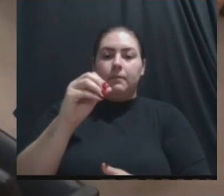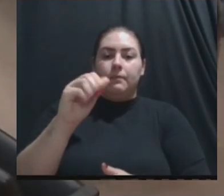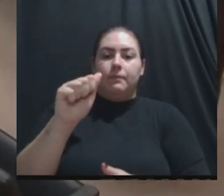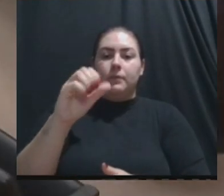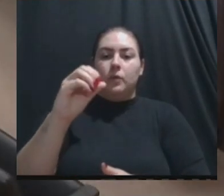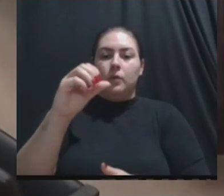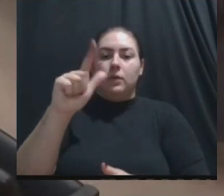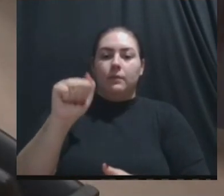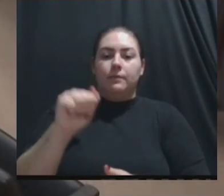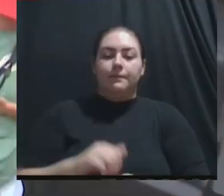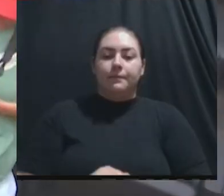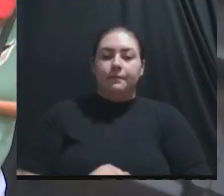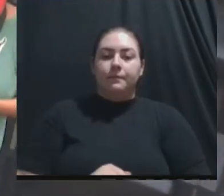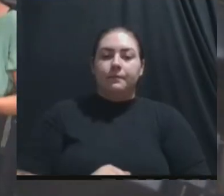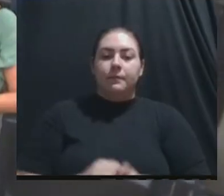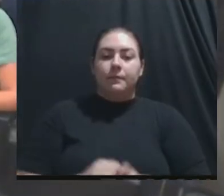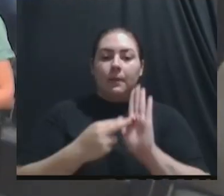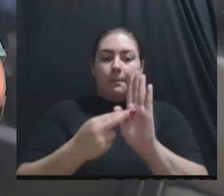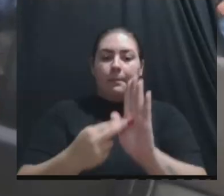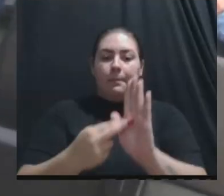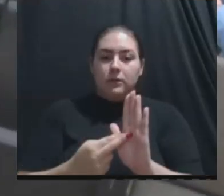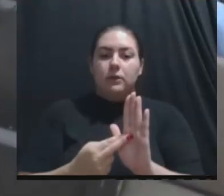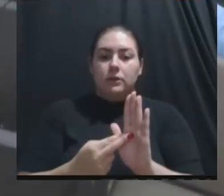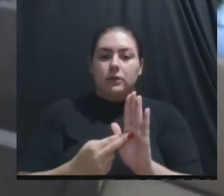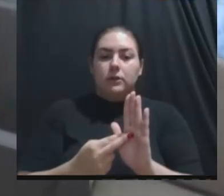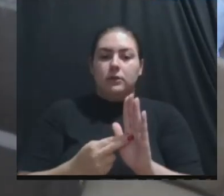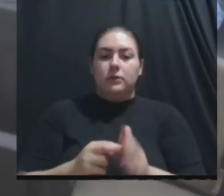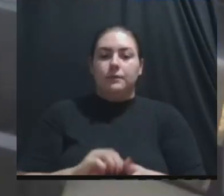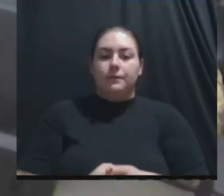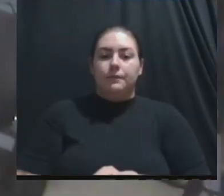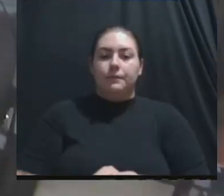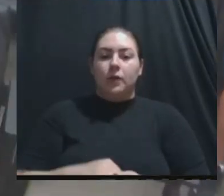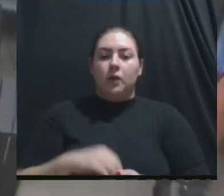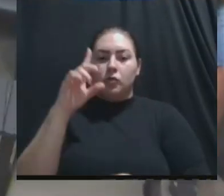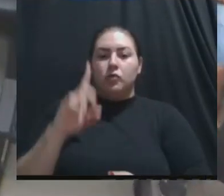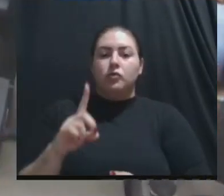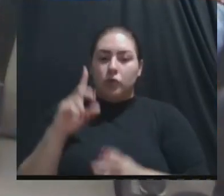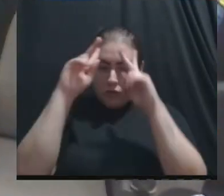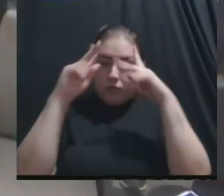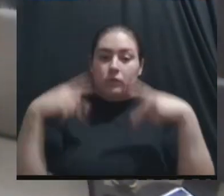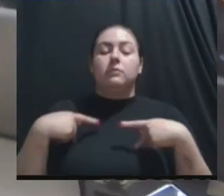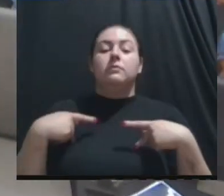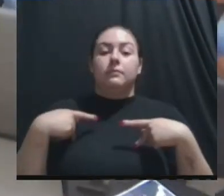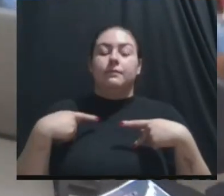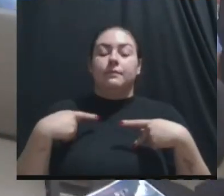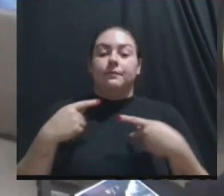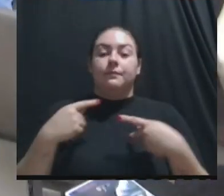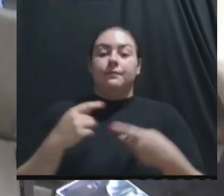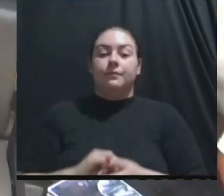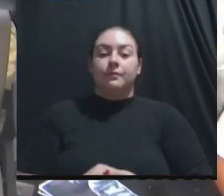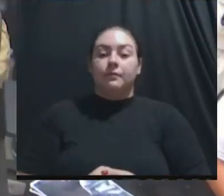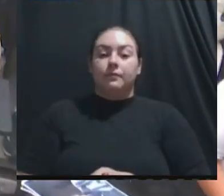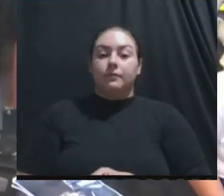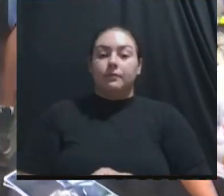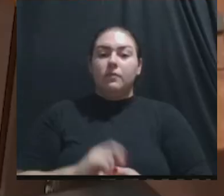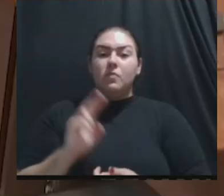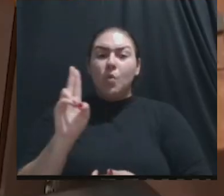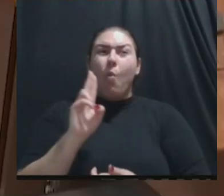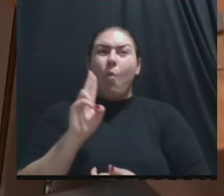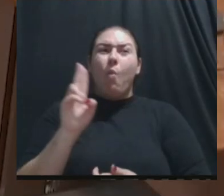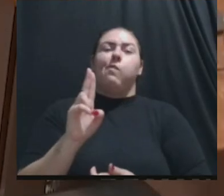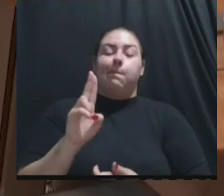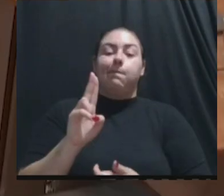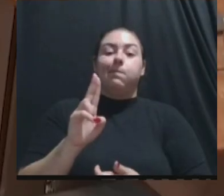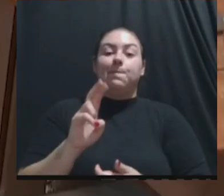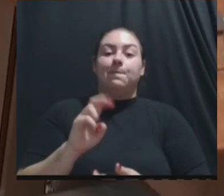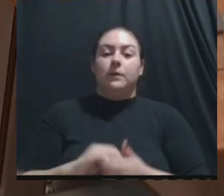Sem Terra e dos Direitos Humanos. Em pauta, a urgência da reforma agrária e o combate à violência no campo, que